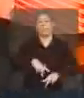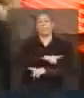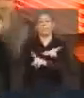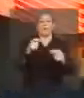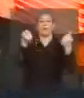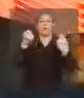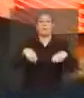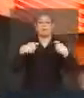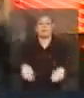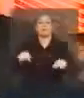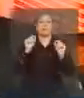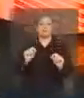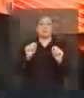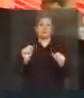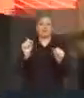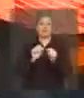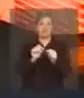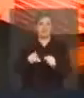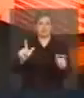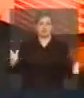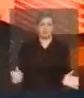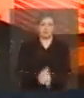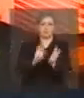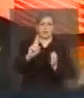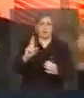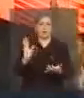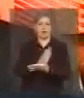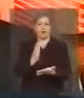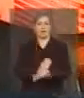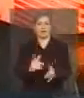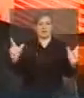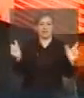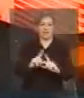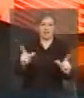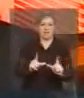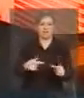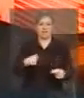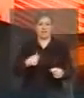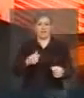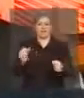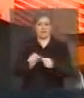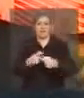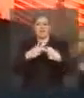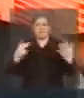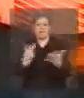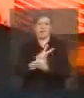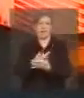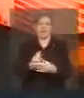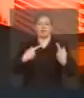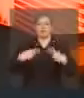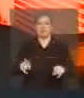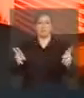precisado almoçar num jornal, numa revista ou numa televisão. Nunca. E não faço isso por